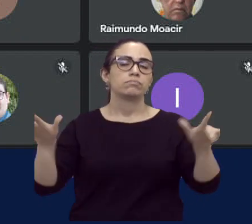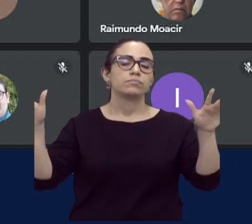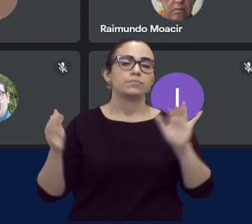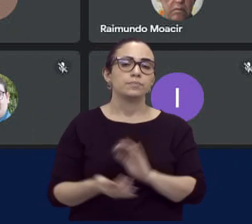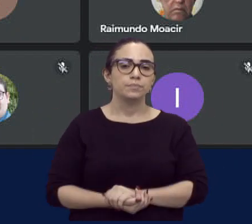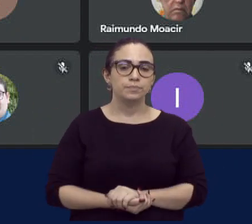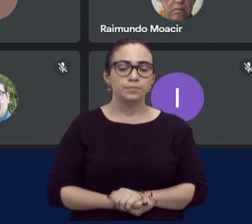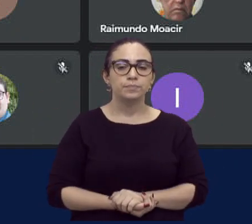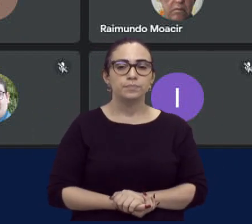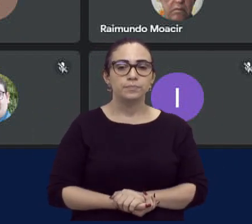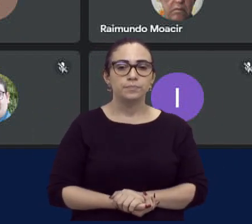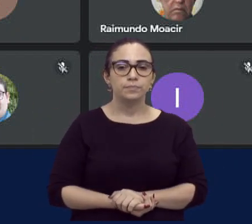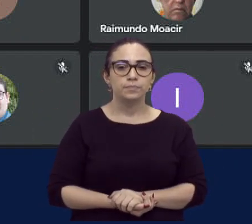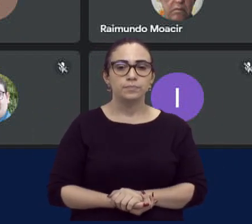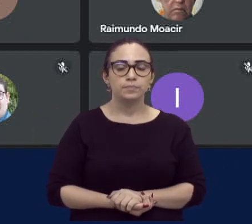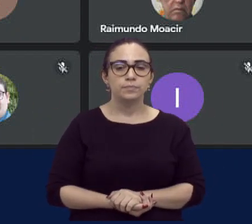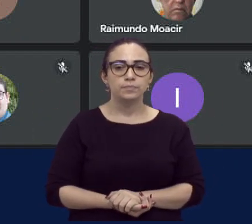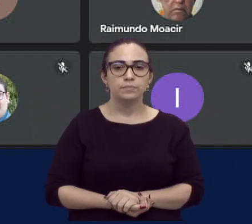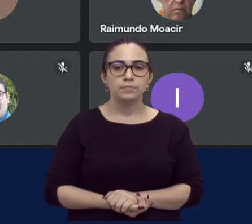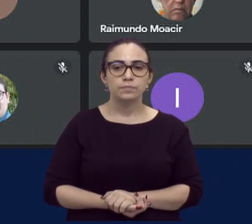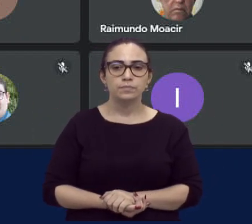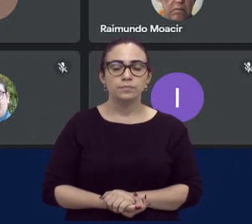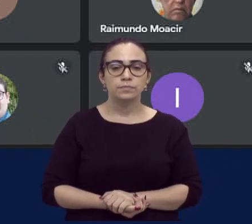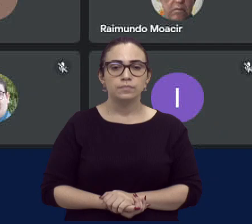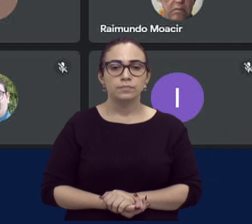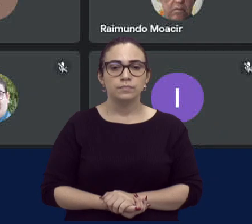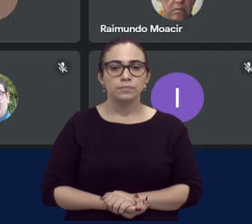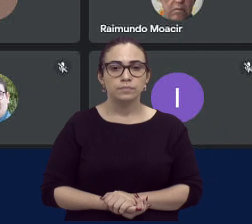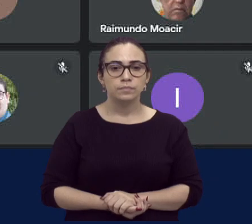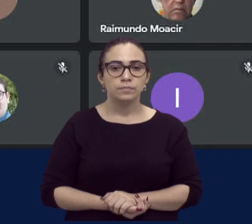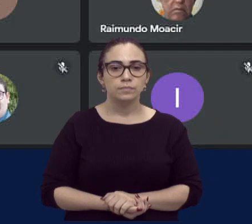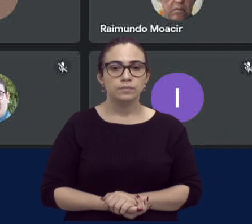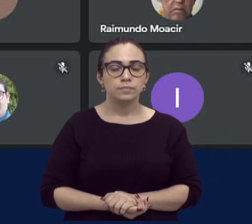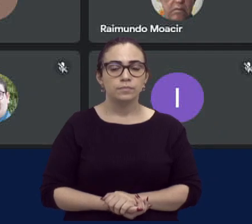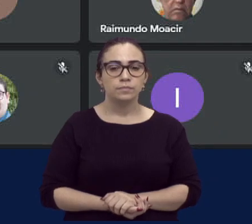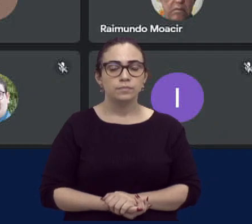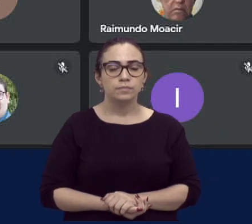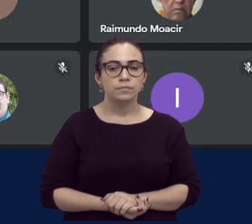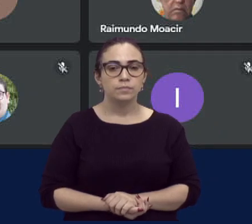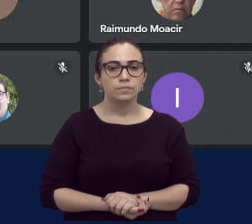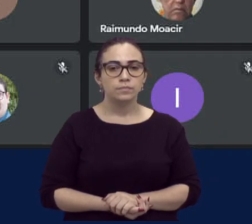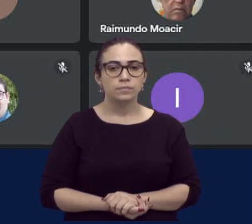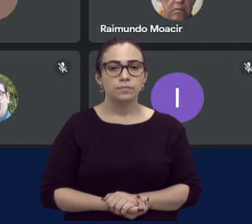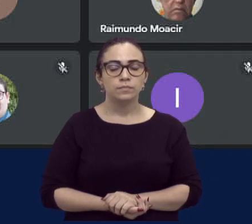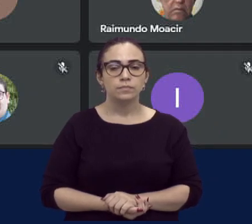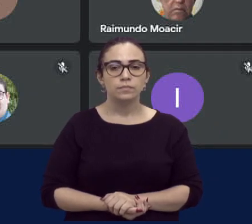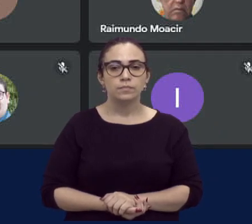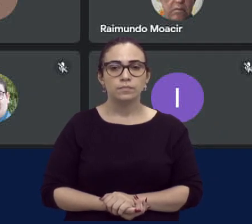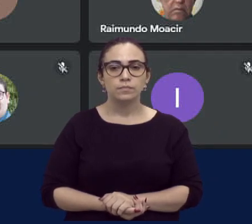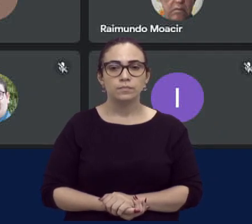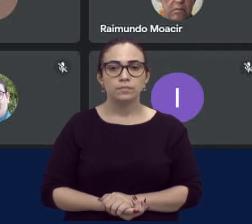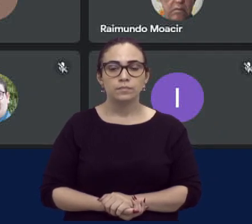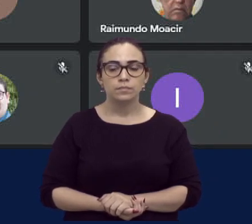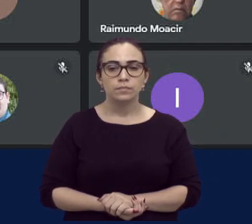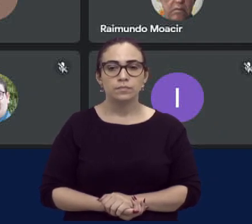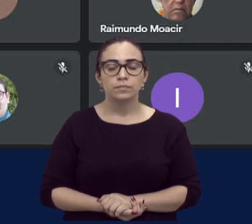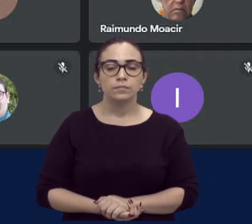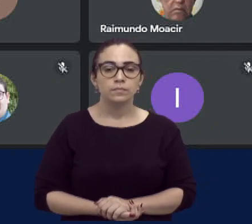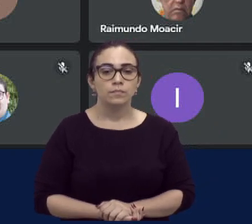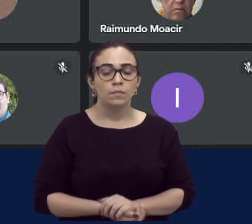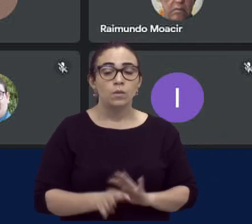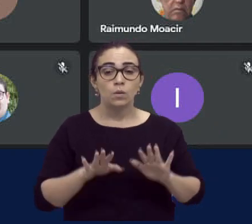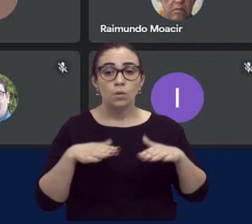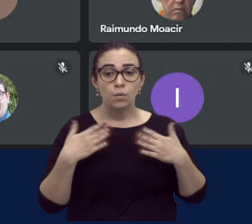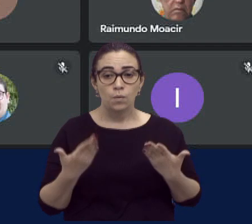Ela constrói um espaço de atenção. Quando você dá atenção, quando você